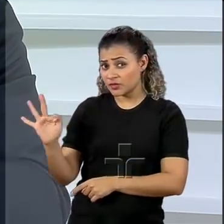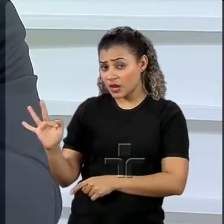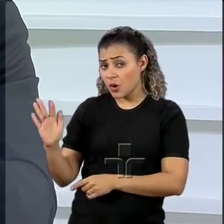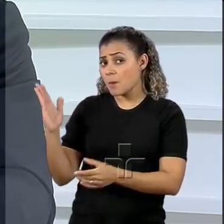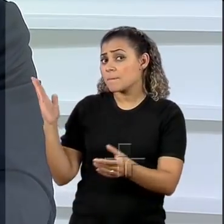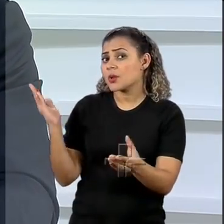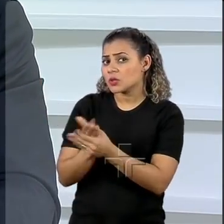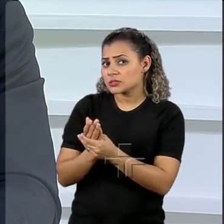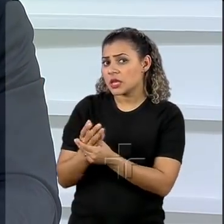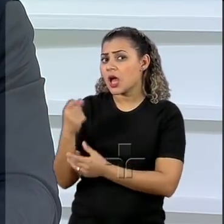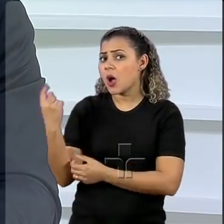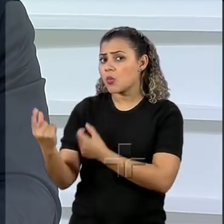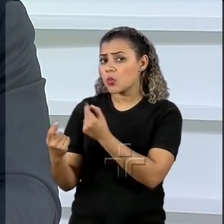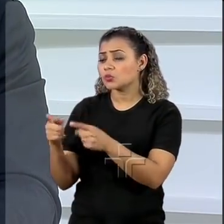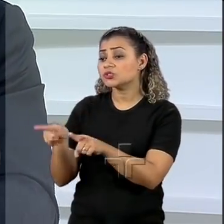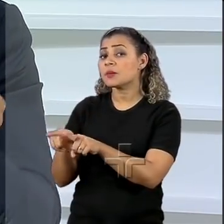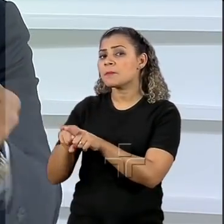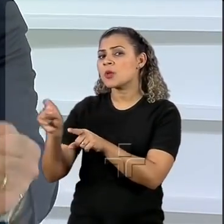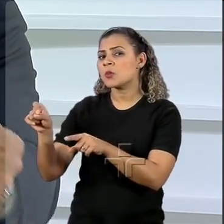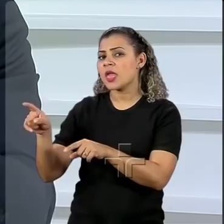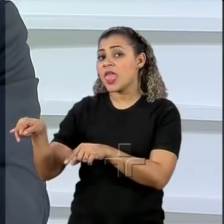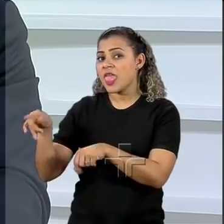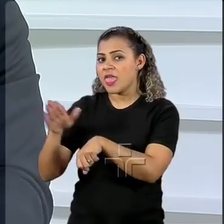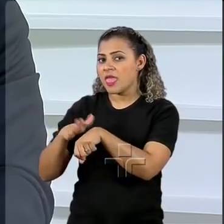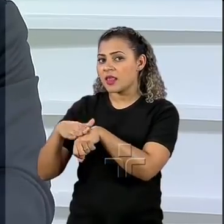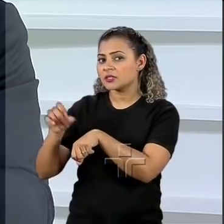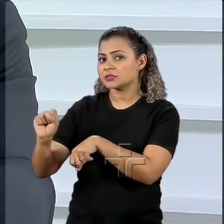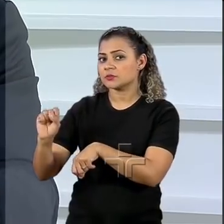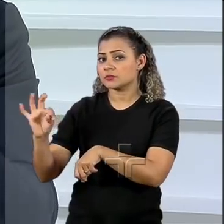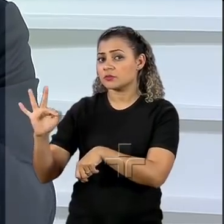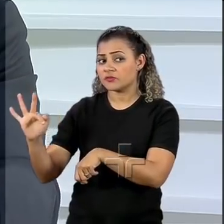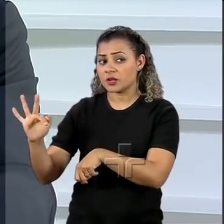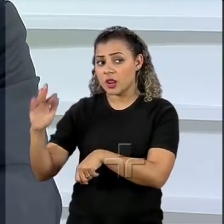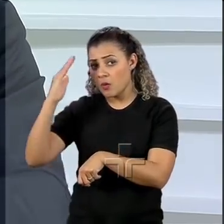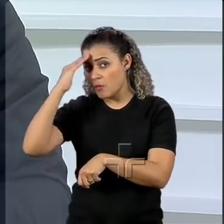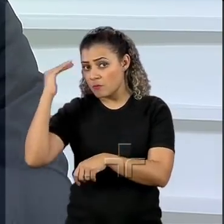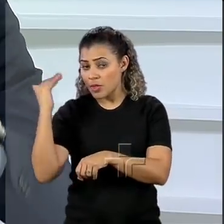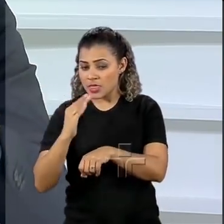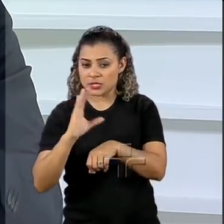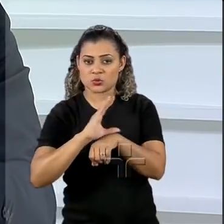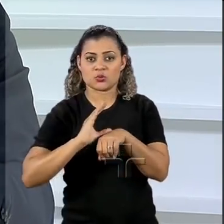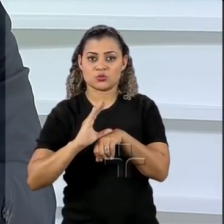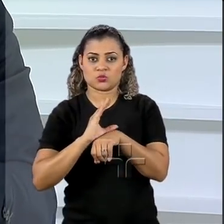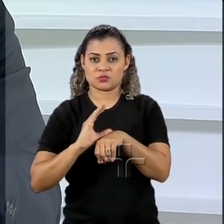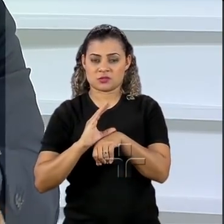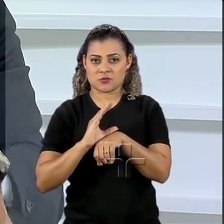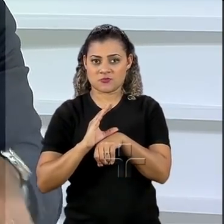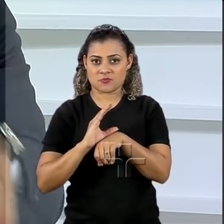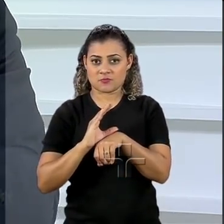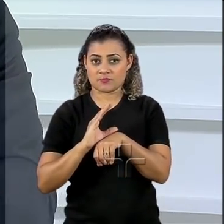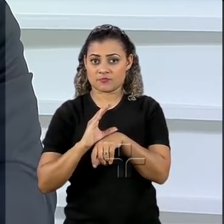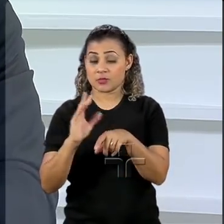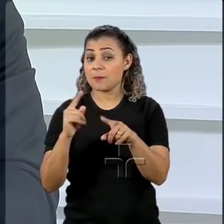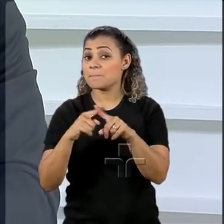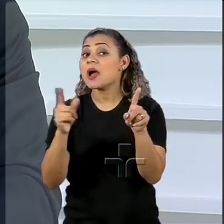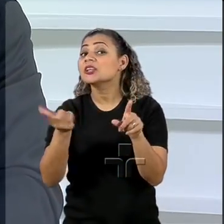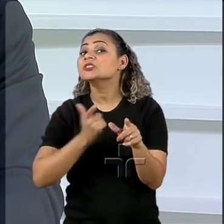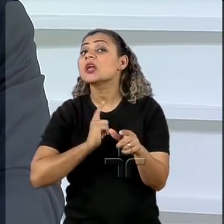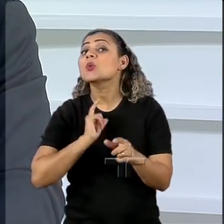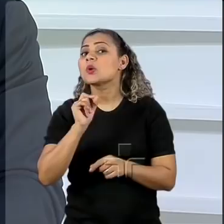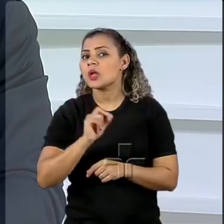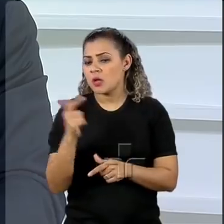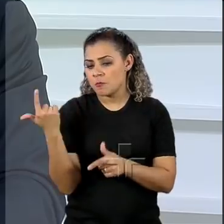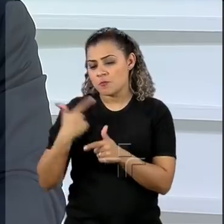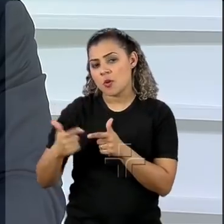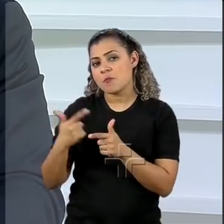como guardião da Constituição de um modo muito expedito, muito rápido, muito eficiente. Um desses casos é o problema das privatizações,